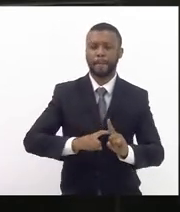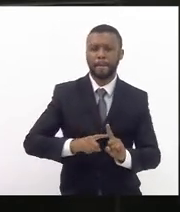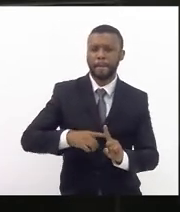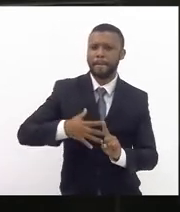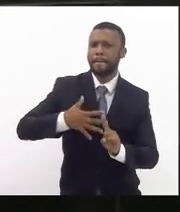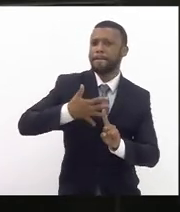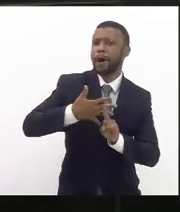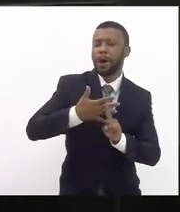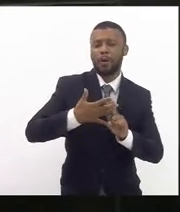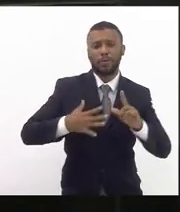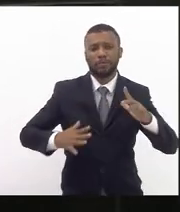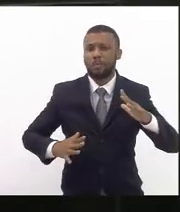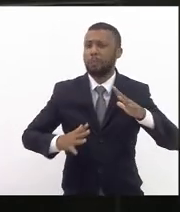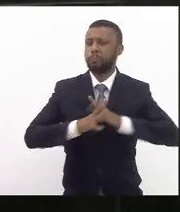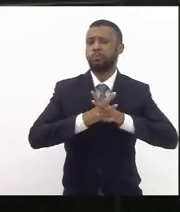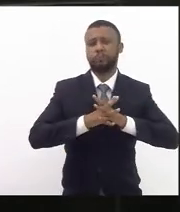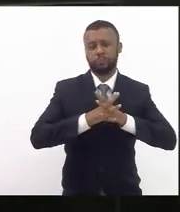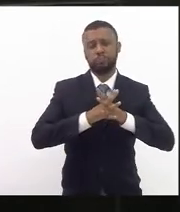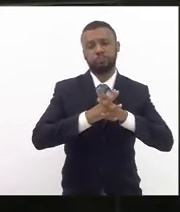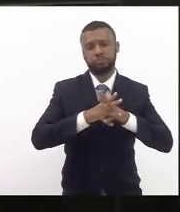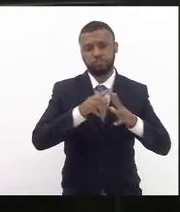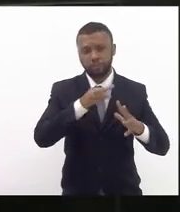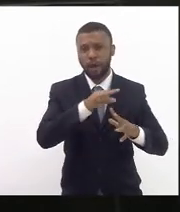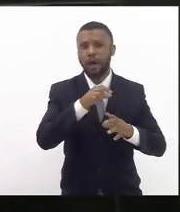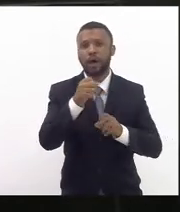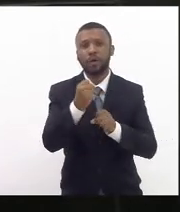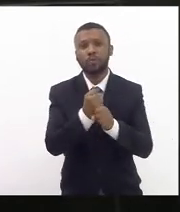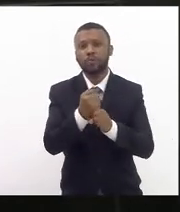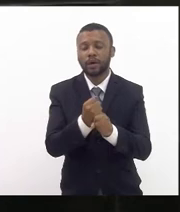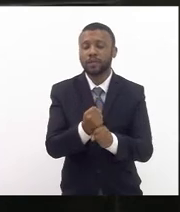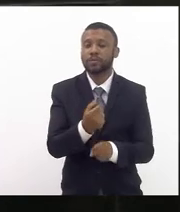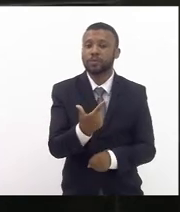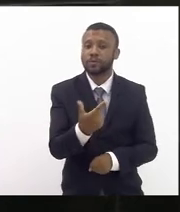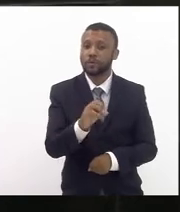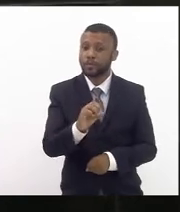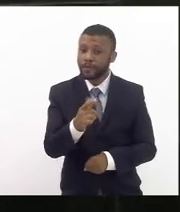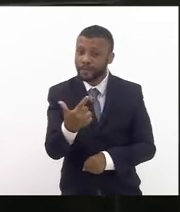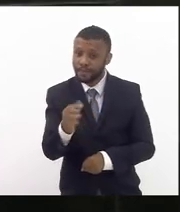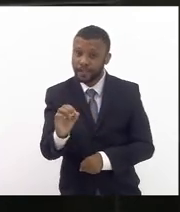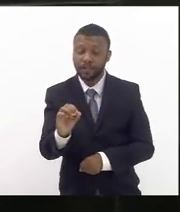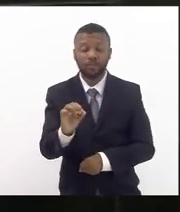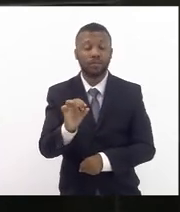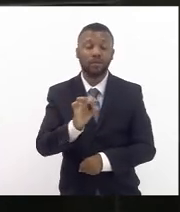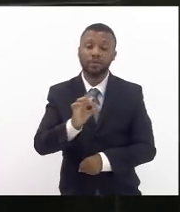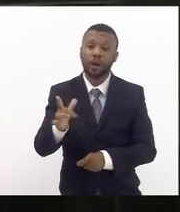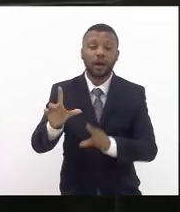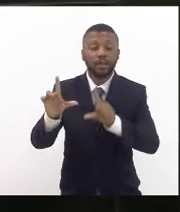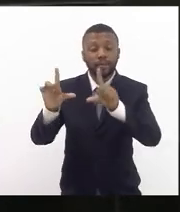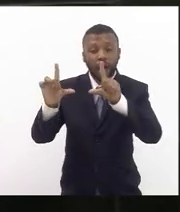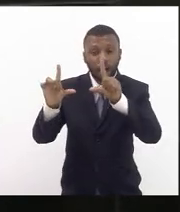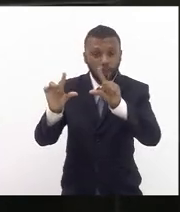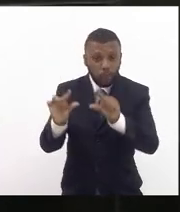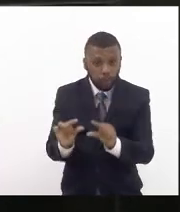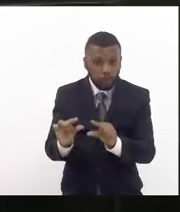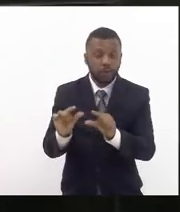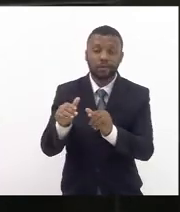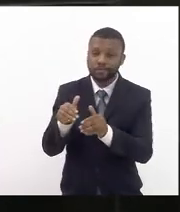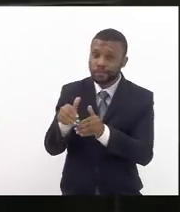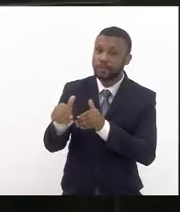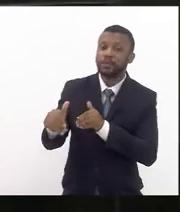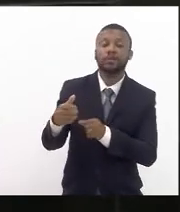teve o seu ápice, sem dúvida nenhuma, em 2020, só tendo a redução a partir